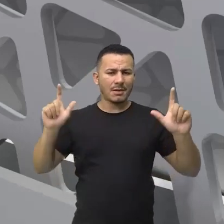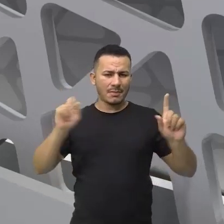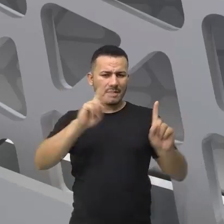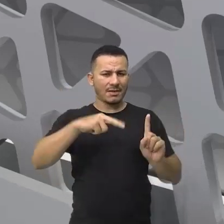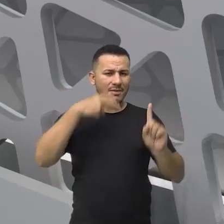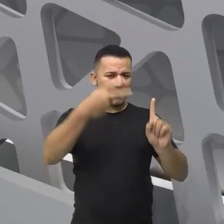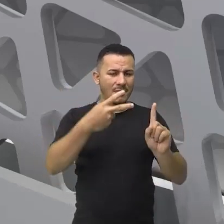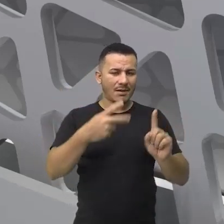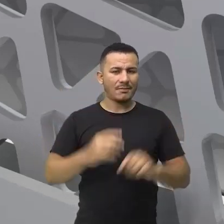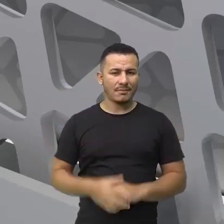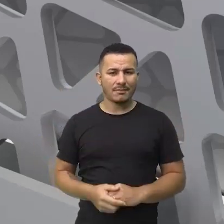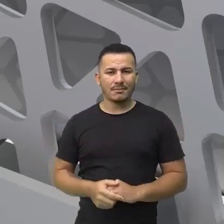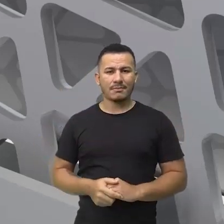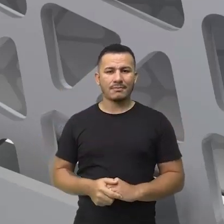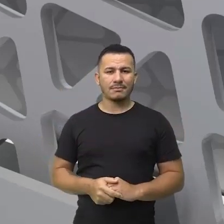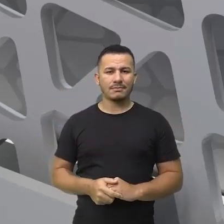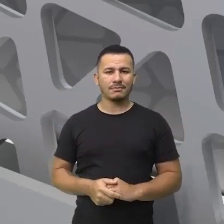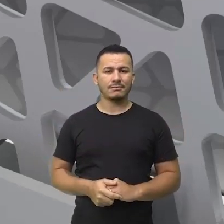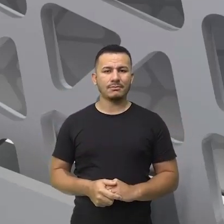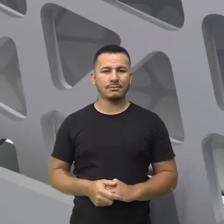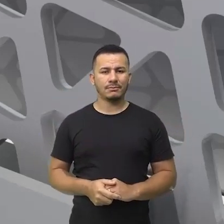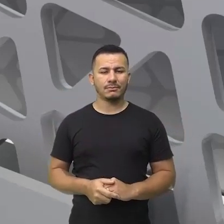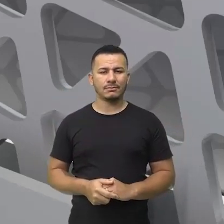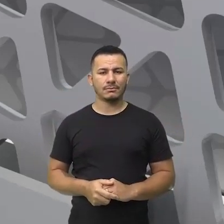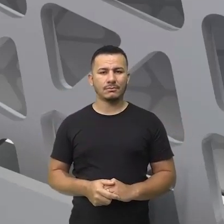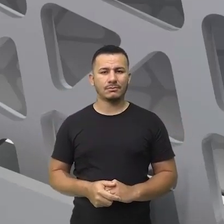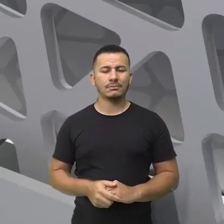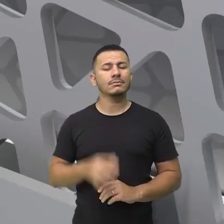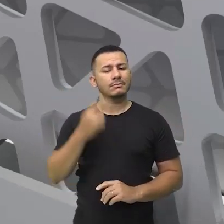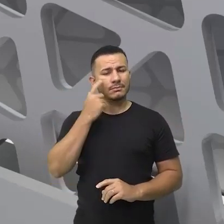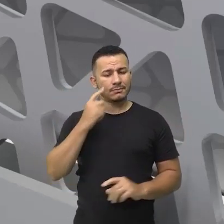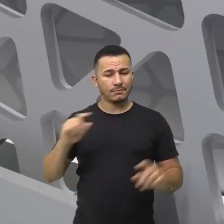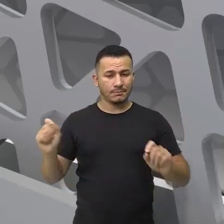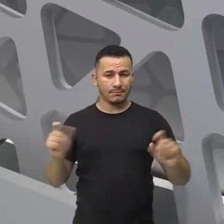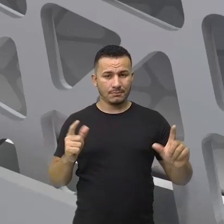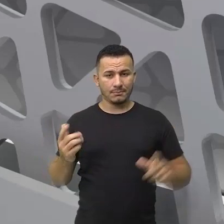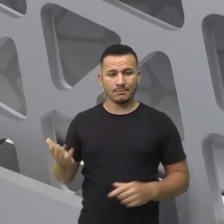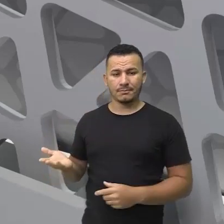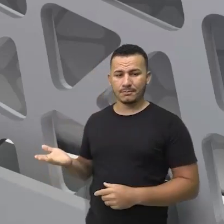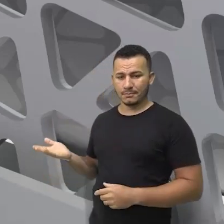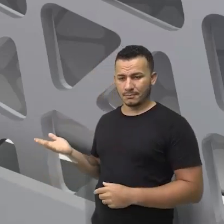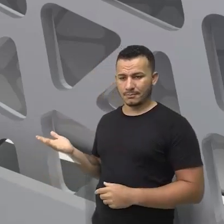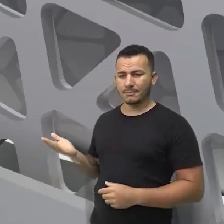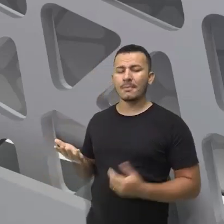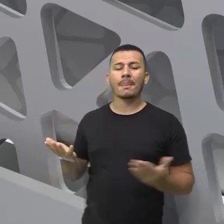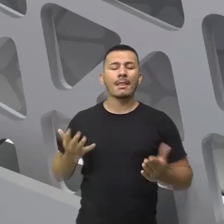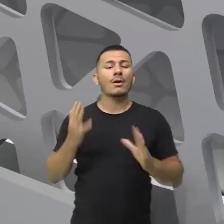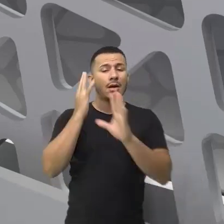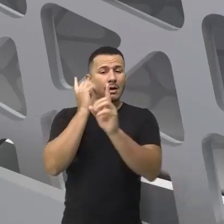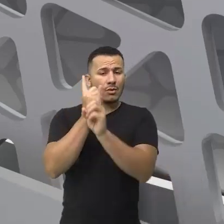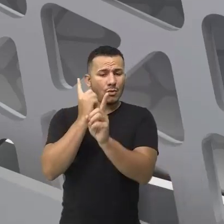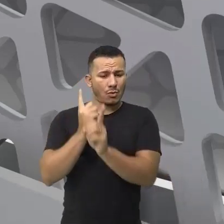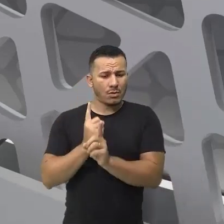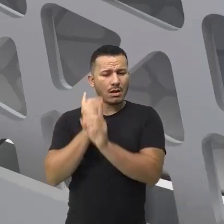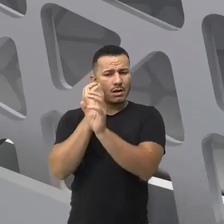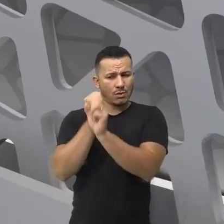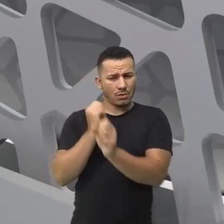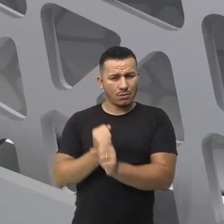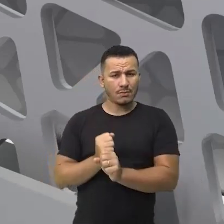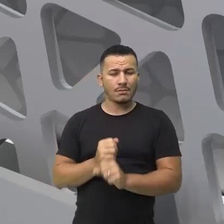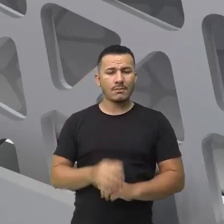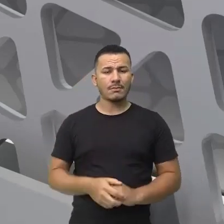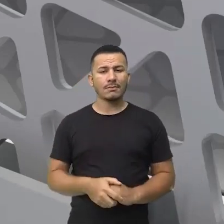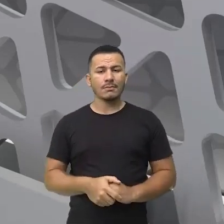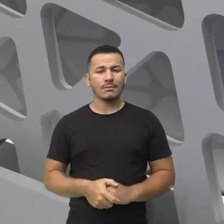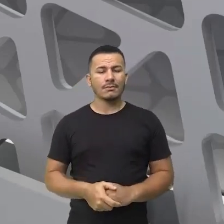já ampliada de acordo com o comando da questão lá que pedia para dobrar de tamanho, né? O dobro